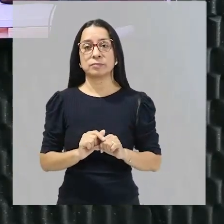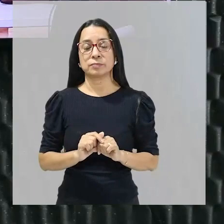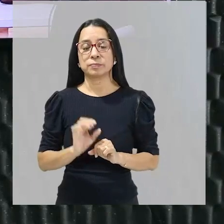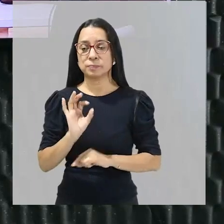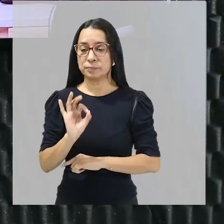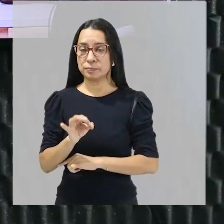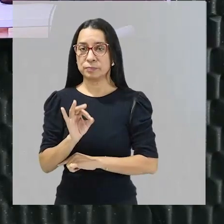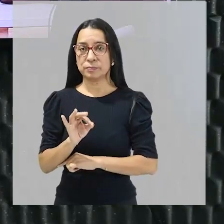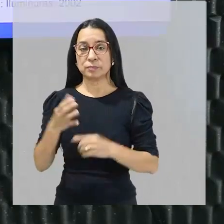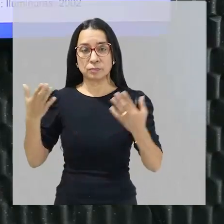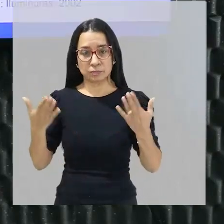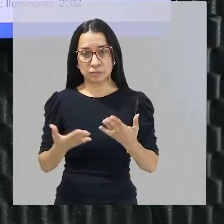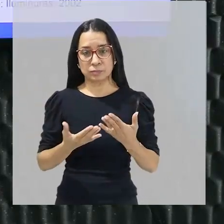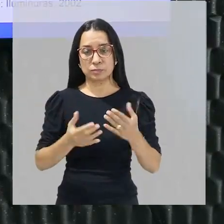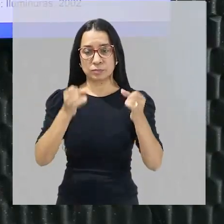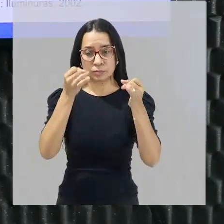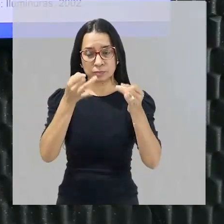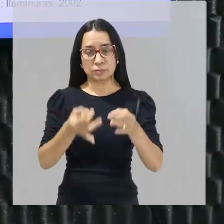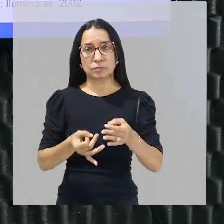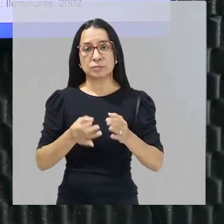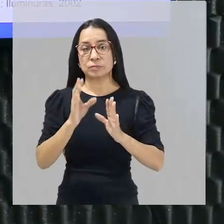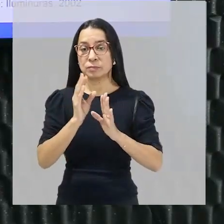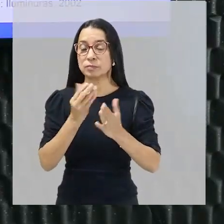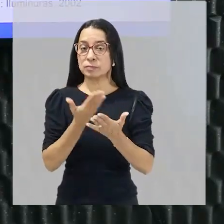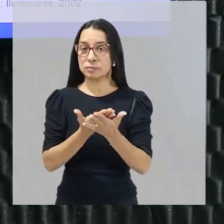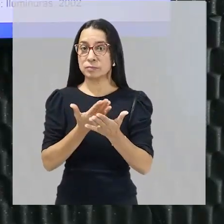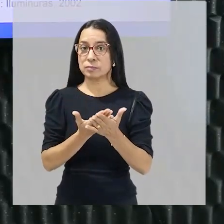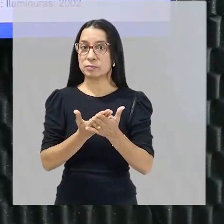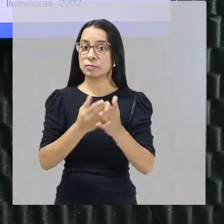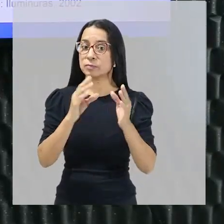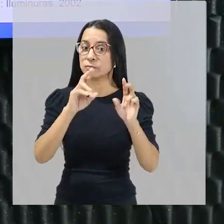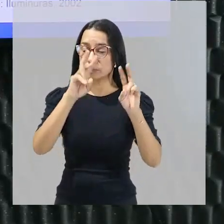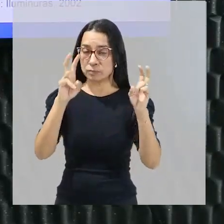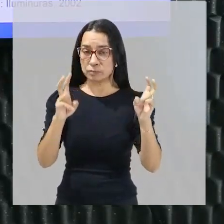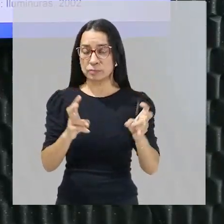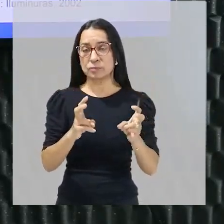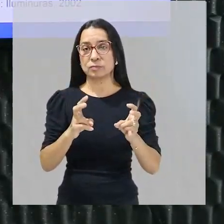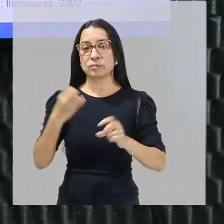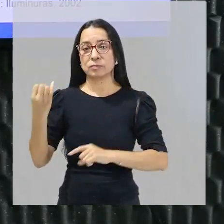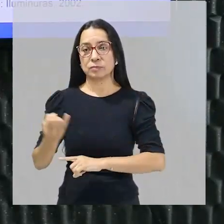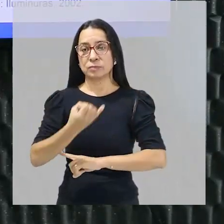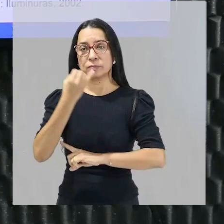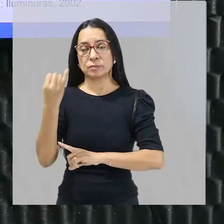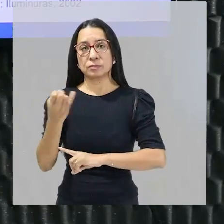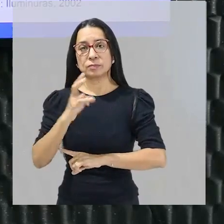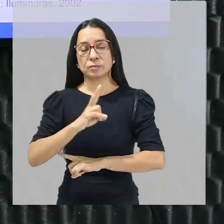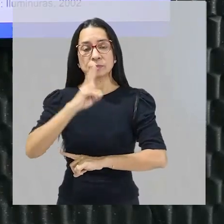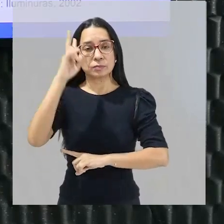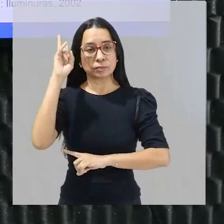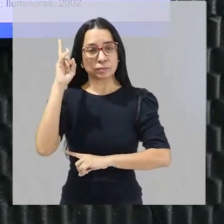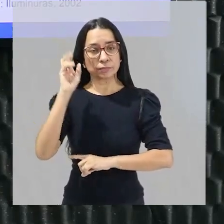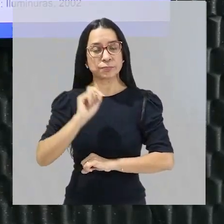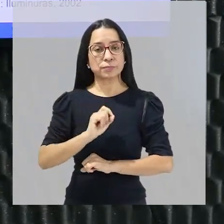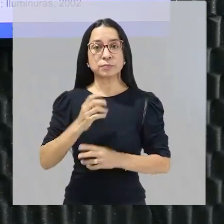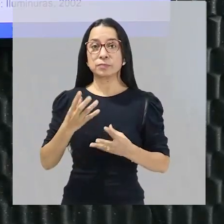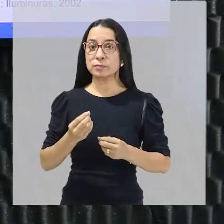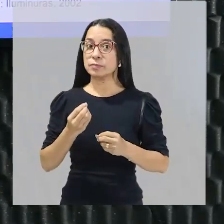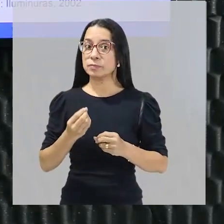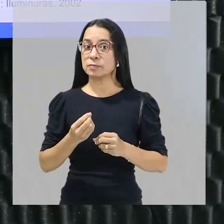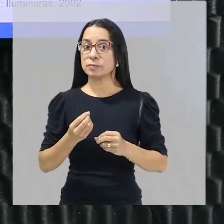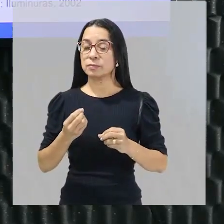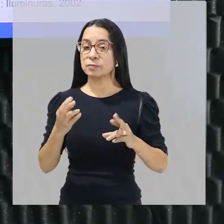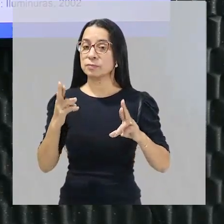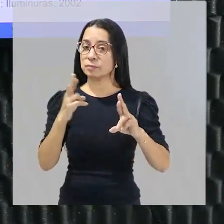vamos tratar de um assunto que é um assunto importantíssimo para os vestibulares. É muito